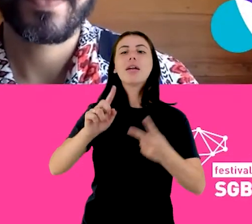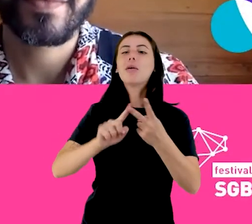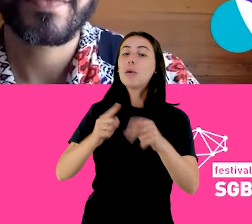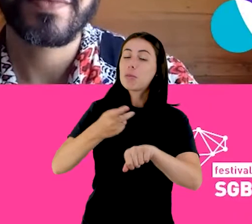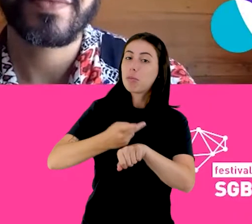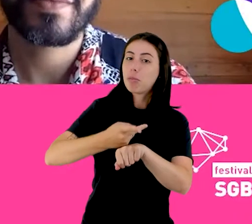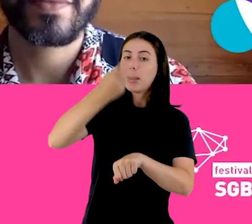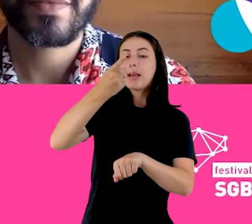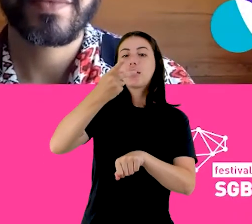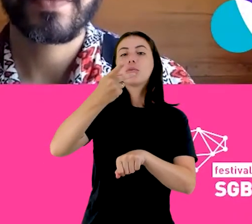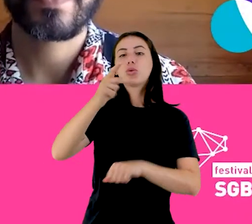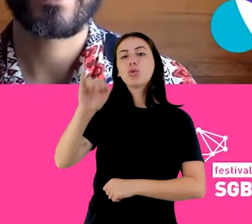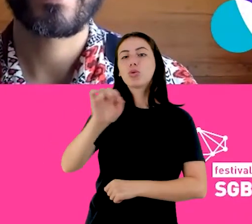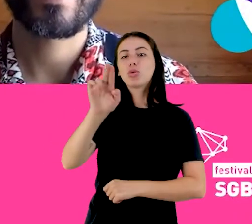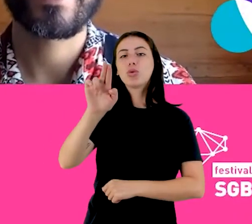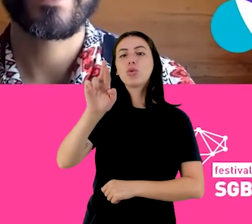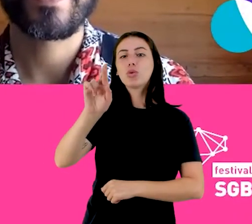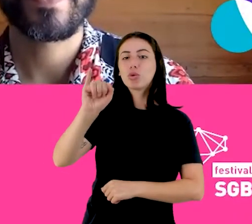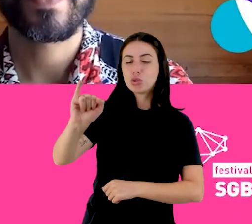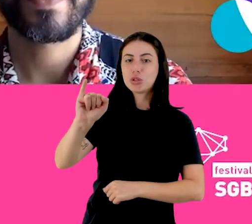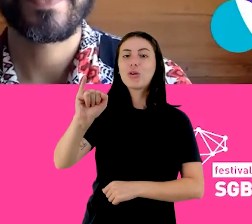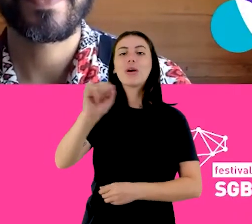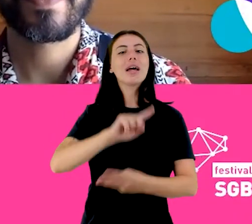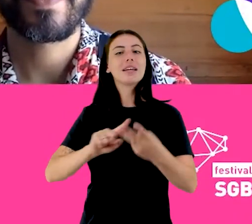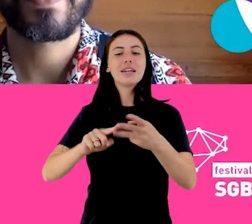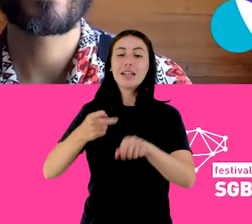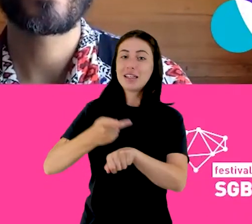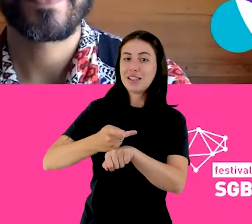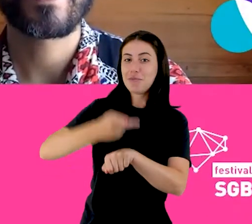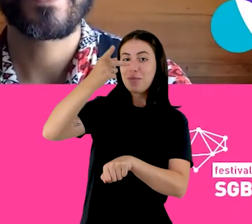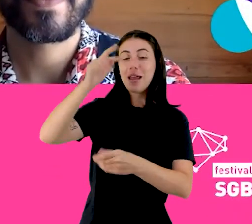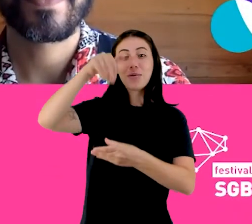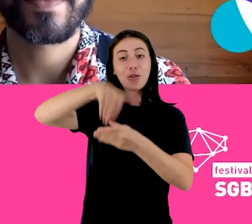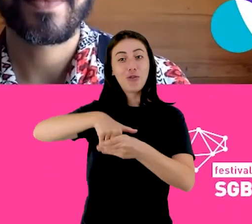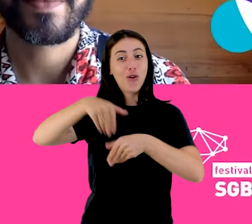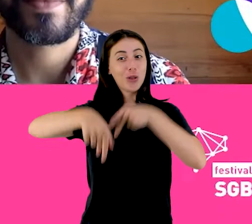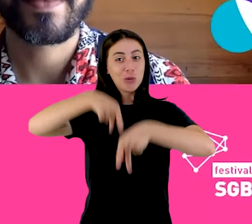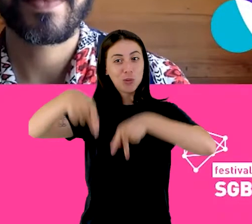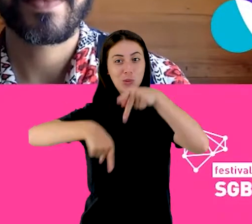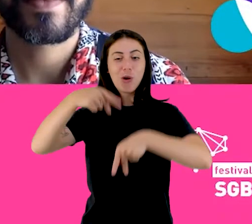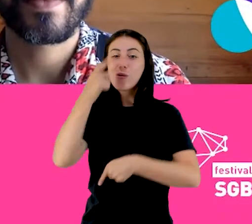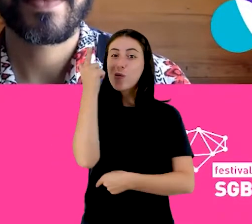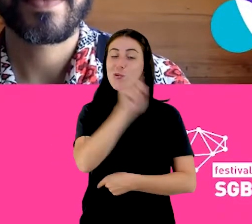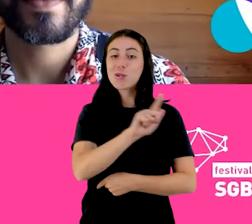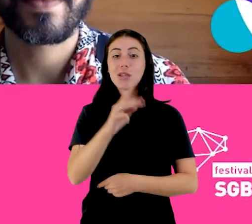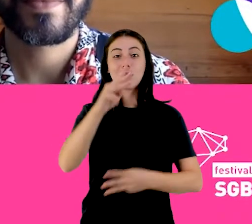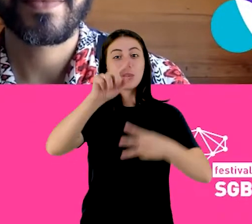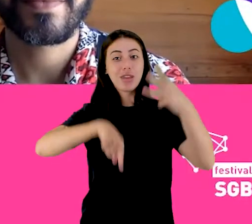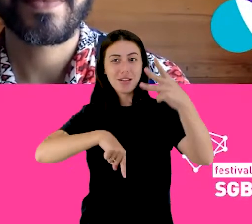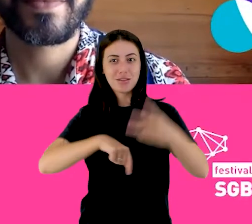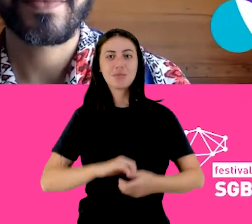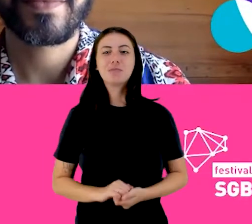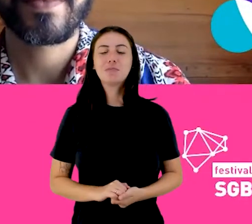ele culminou com o prêmio do Grande Prêmio de Cinema Brasileiro, onde ele ganhou o prêmio do júri e ganhou o prêmio